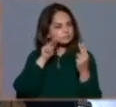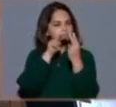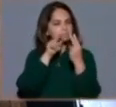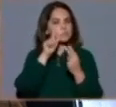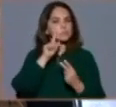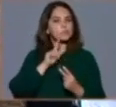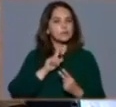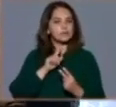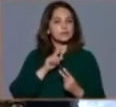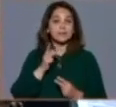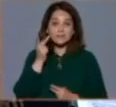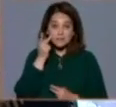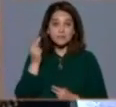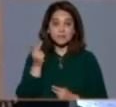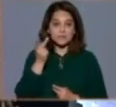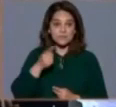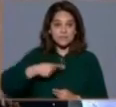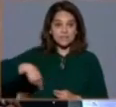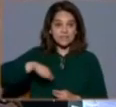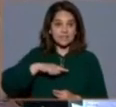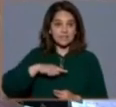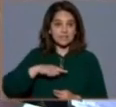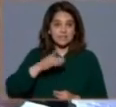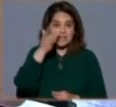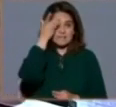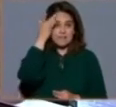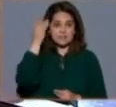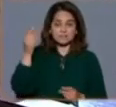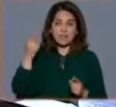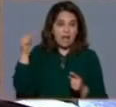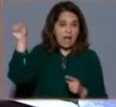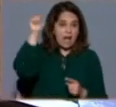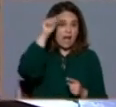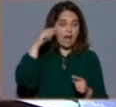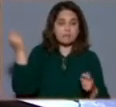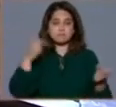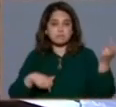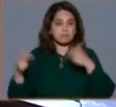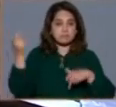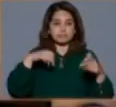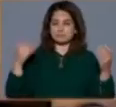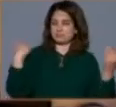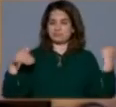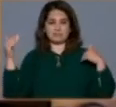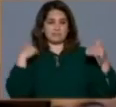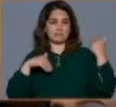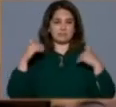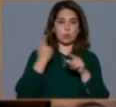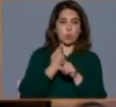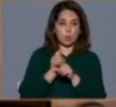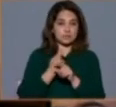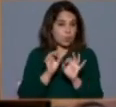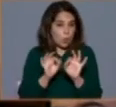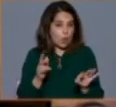E na nossa vida, onde é tão fácil viver aos encontrões que não criam relação, né? Nestes